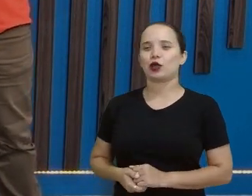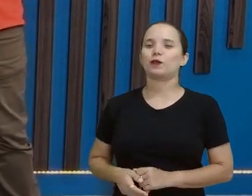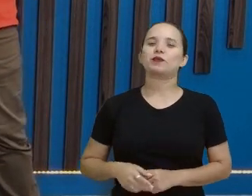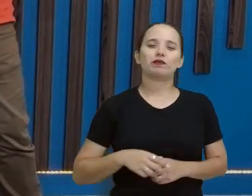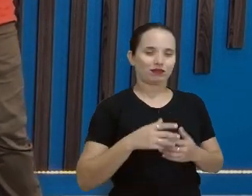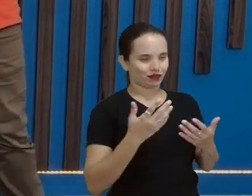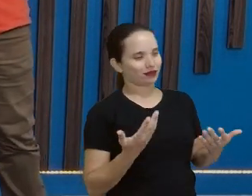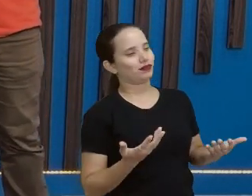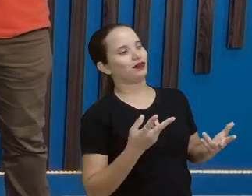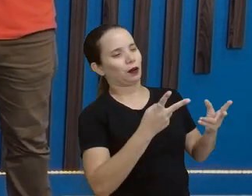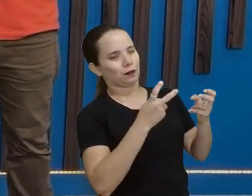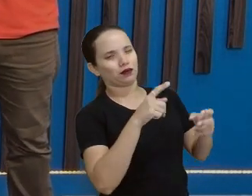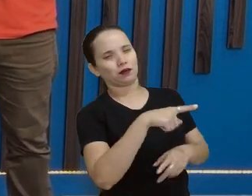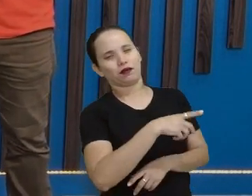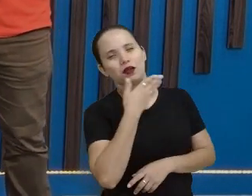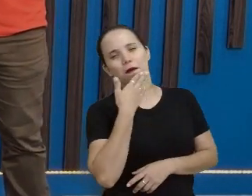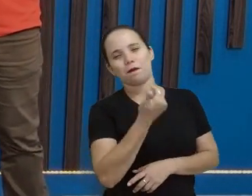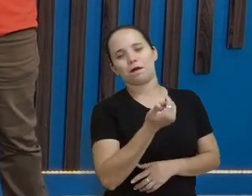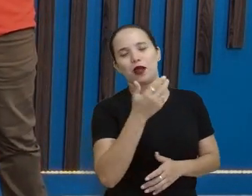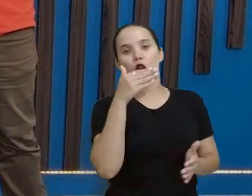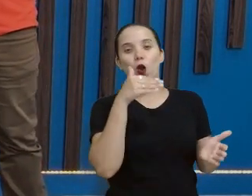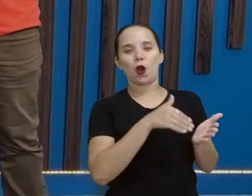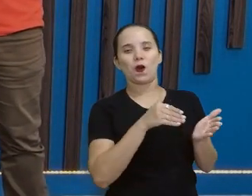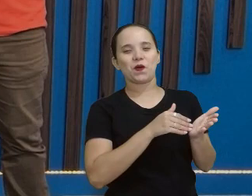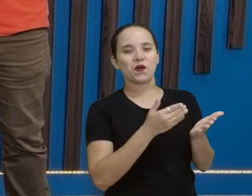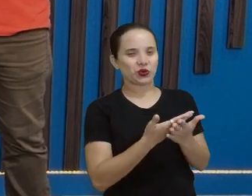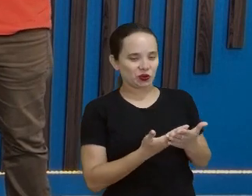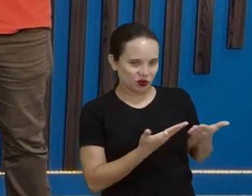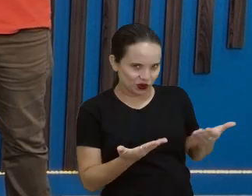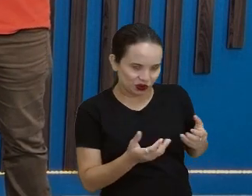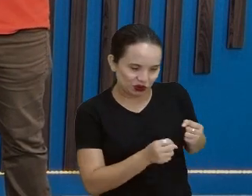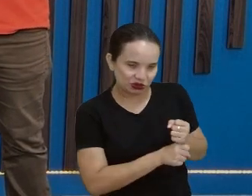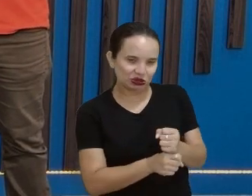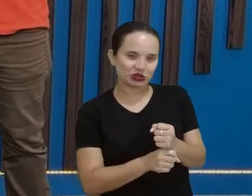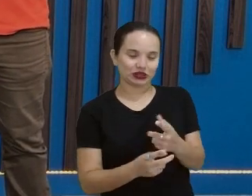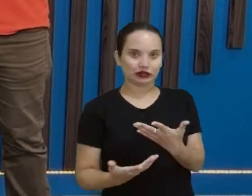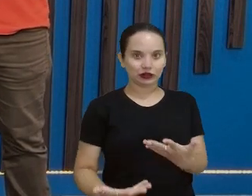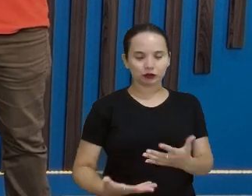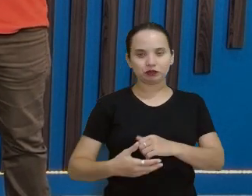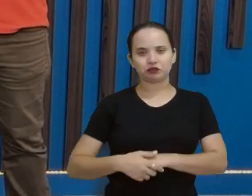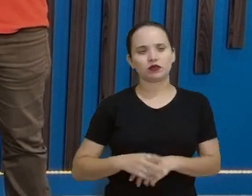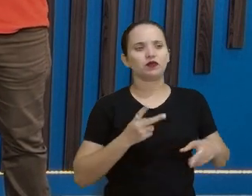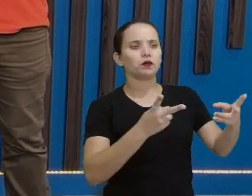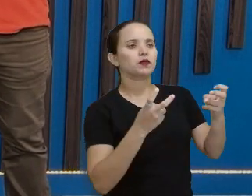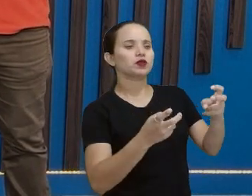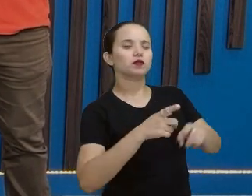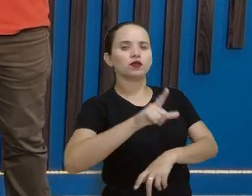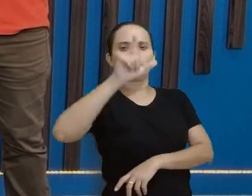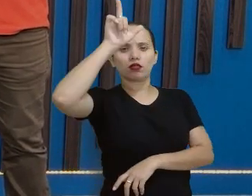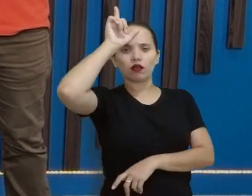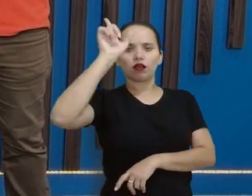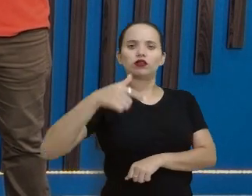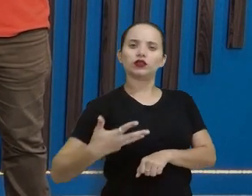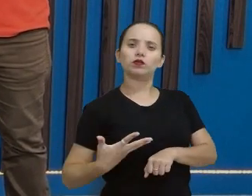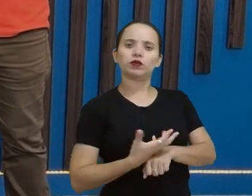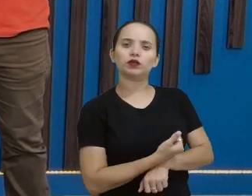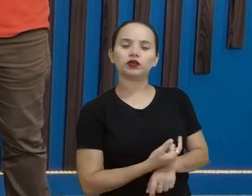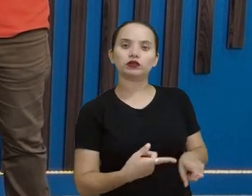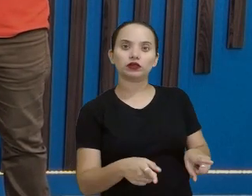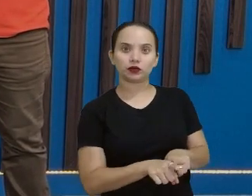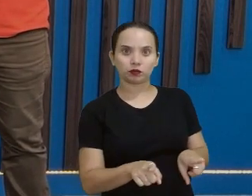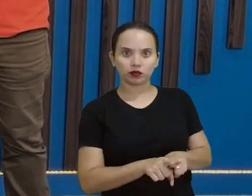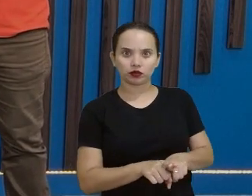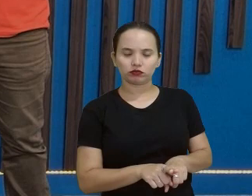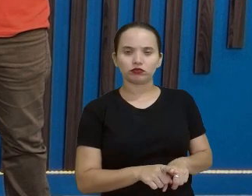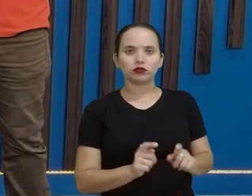aula, né, minha gente? Desse ter ano, vontade. desse ano, mais vontade. Então, a gente viu também que a liderança, ela é uma habilidade